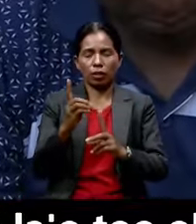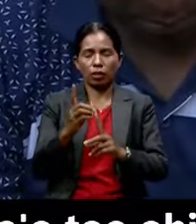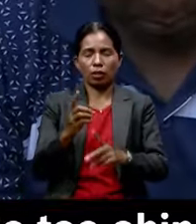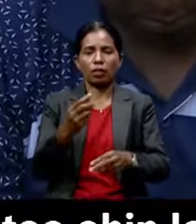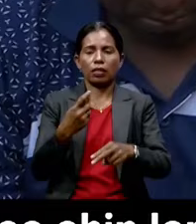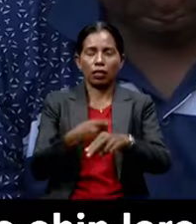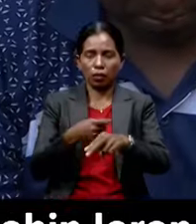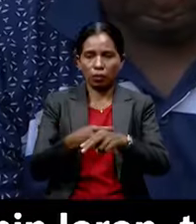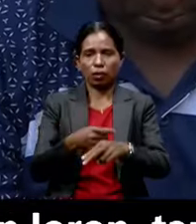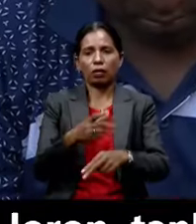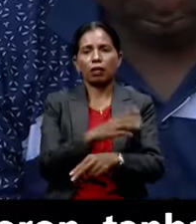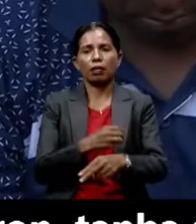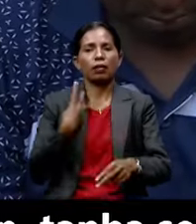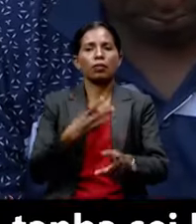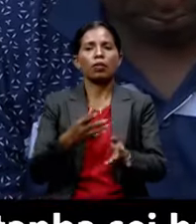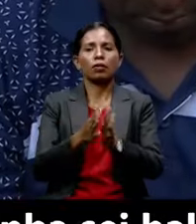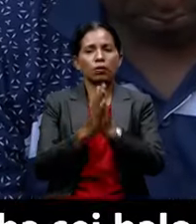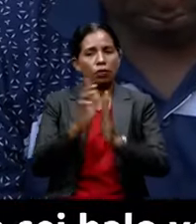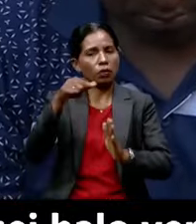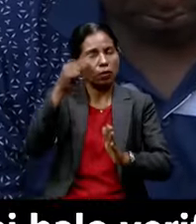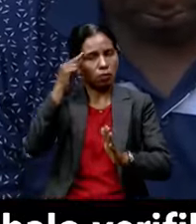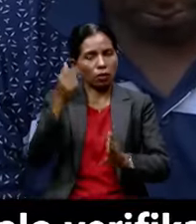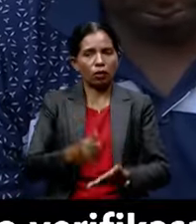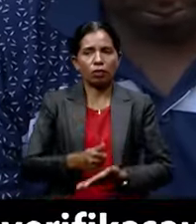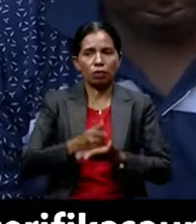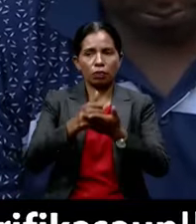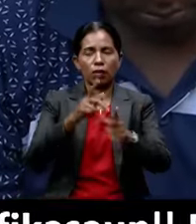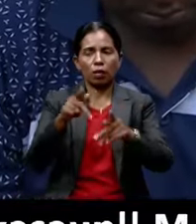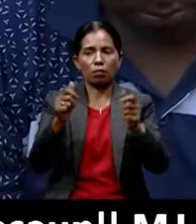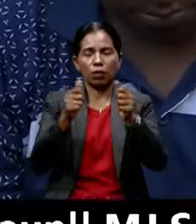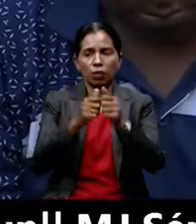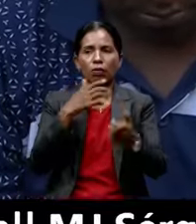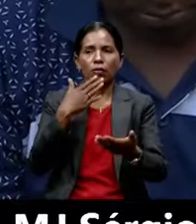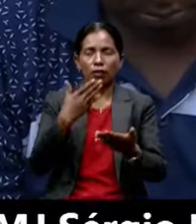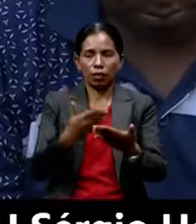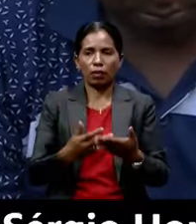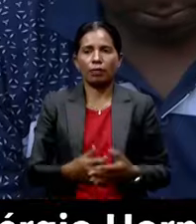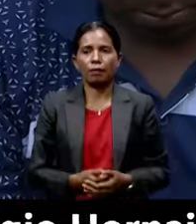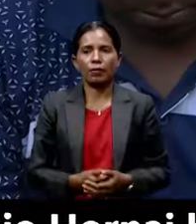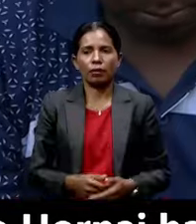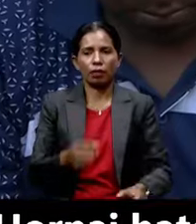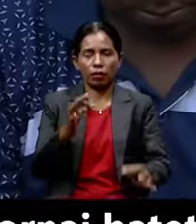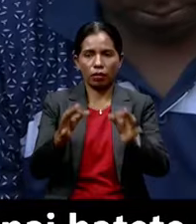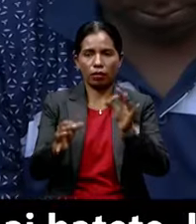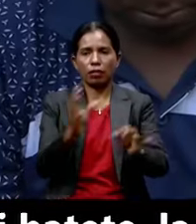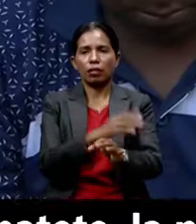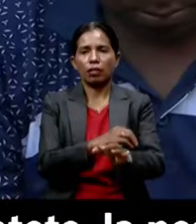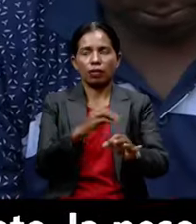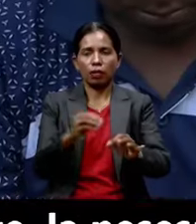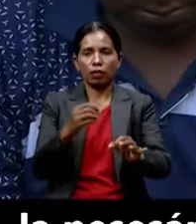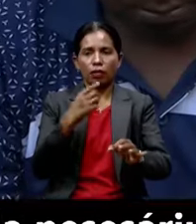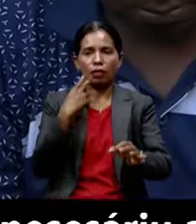e a minha russo governo para tu trata minha comunidade sira rodigo. Se preocupação sira nebema com a comunidade